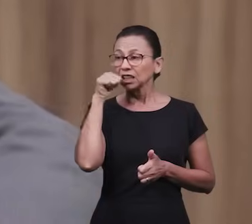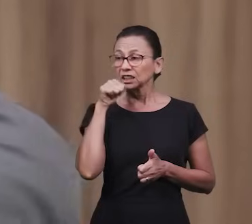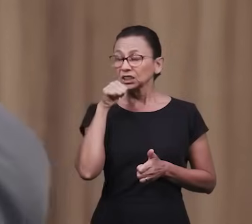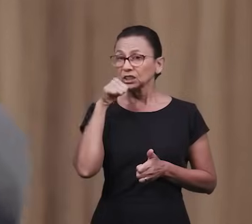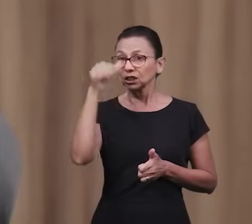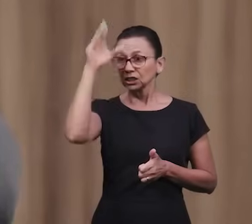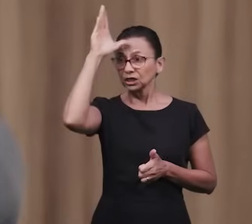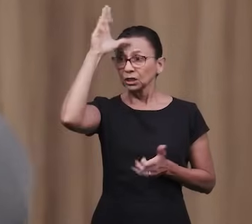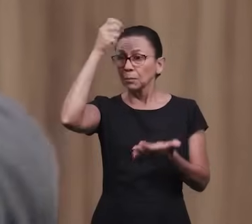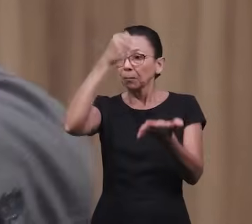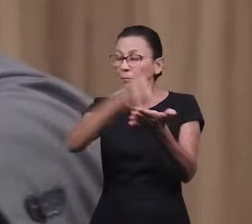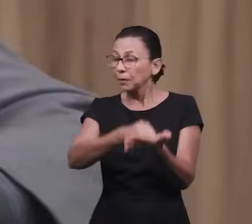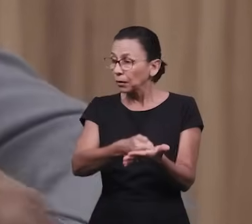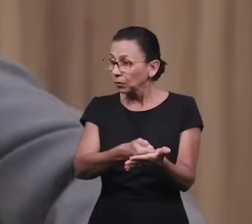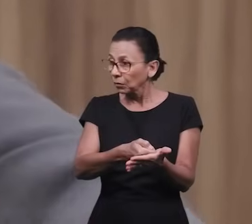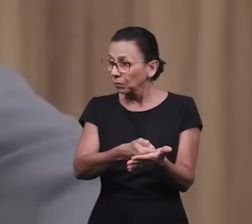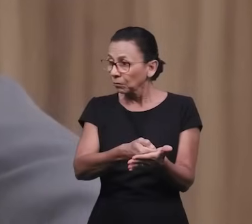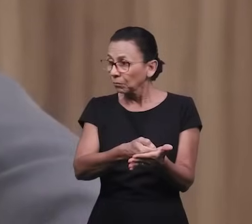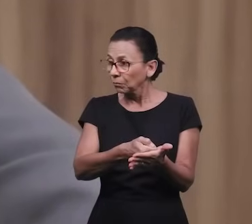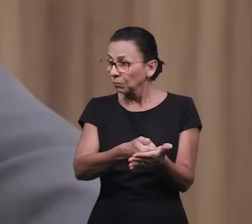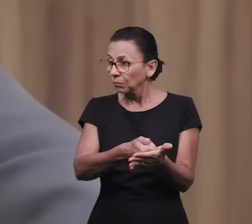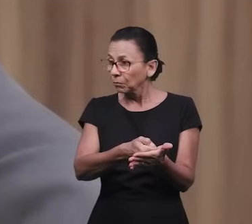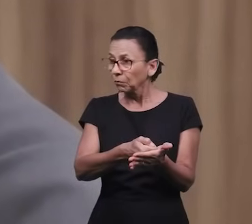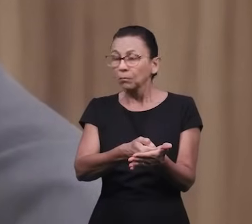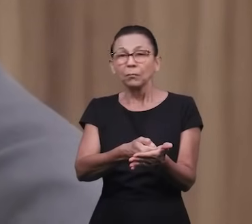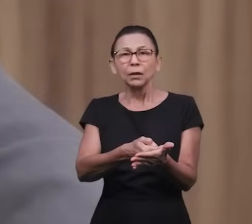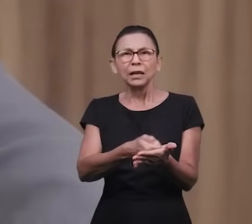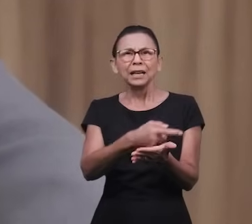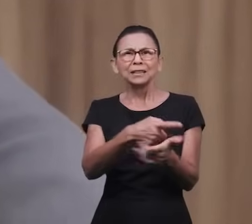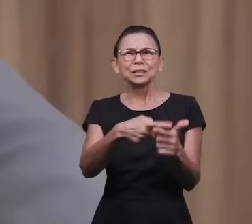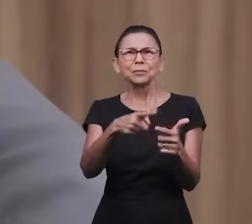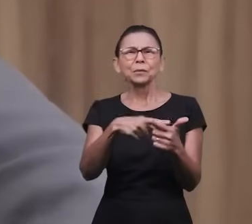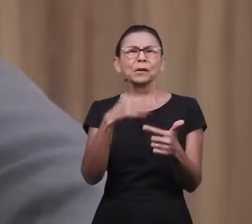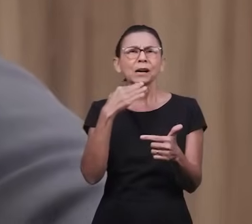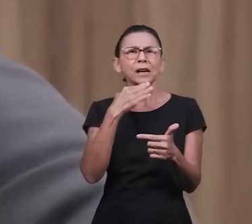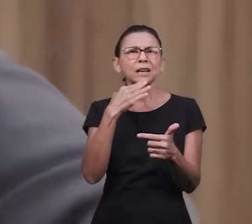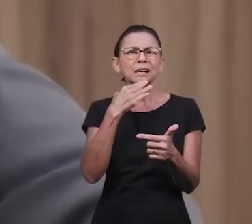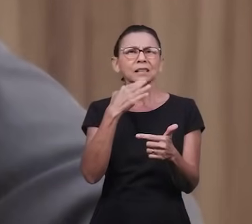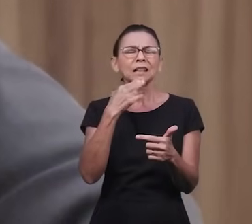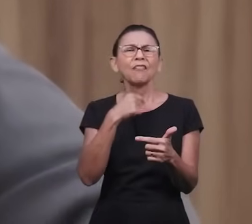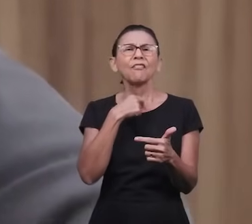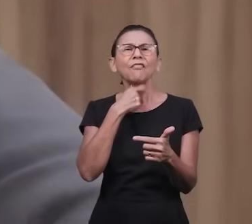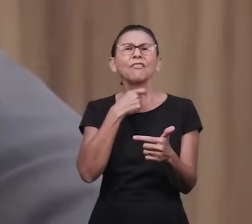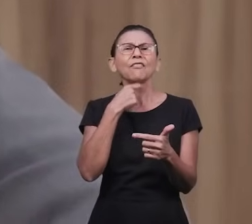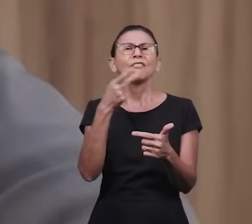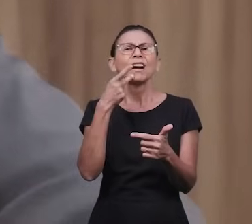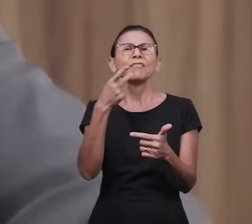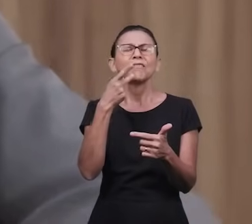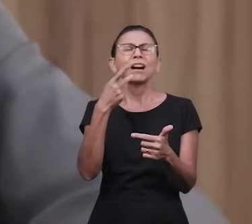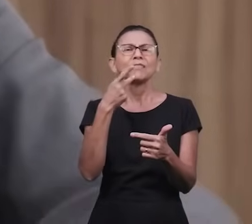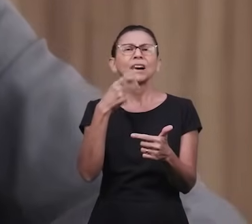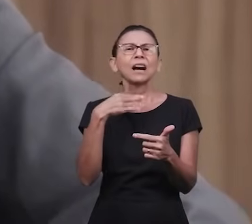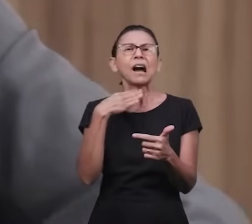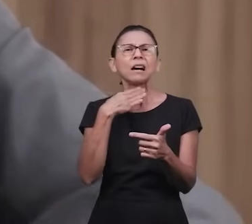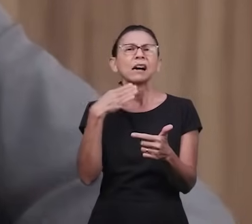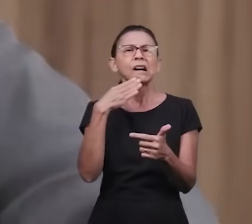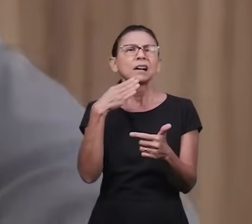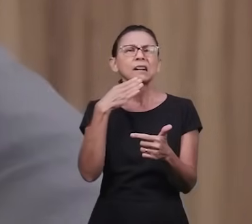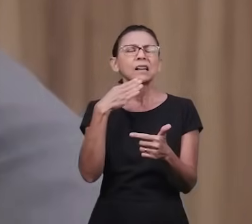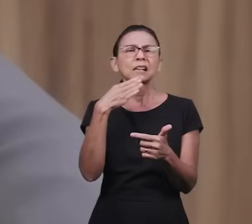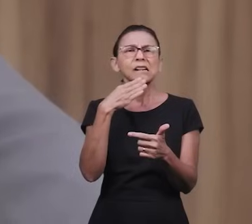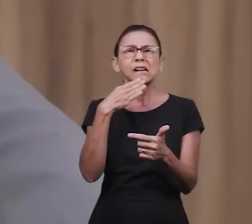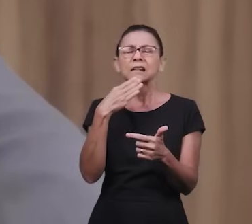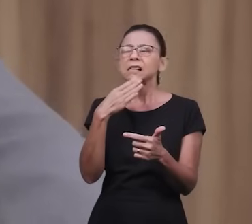ela pagou a matrícula para mim. Ela tinha uma dificuldade na fala e o atendente lá